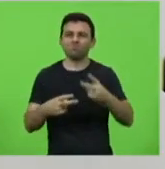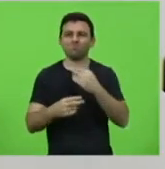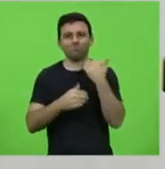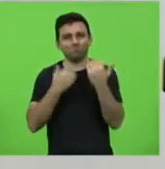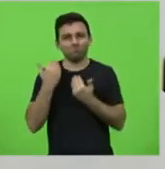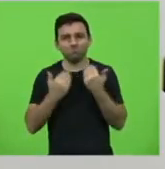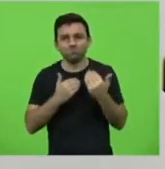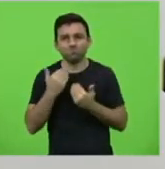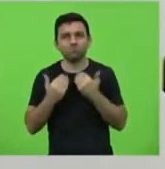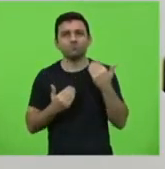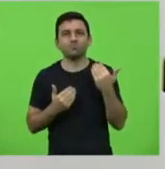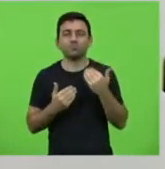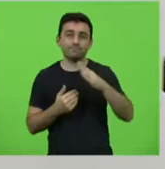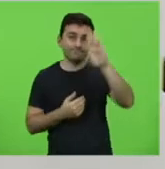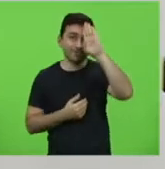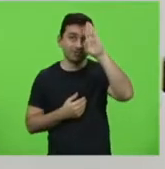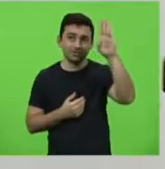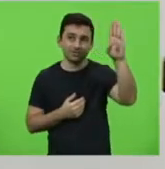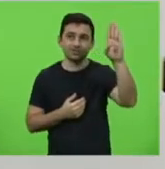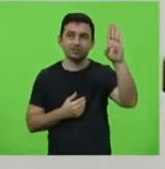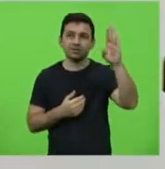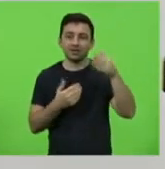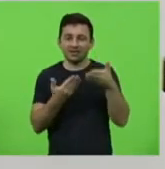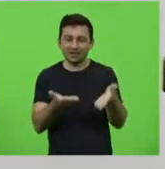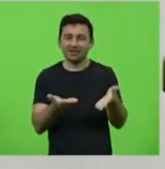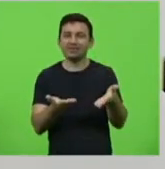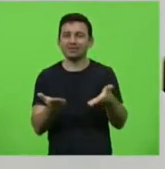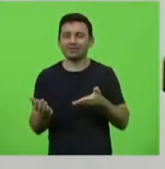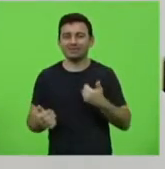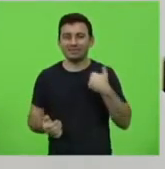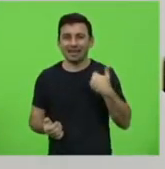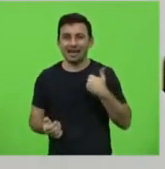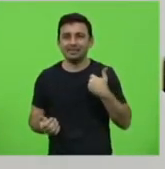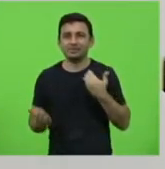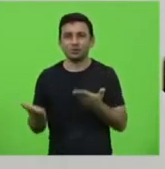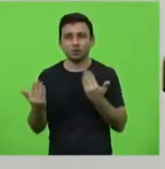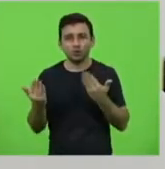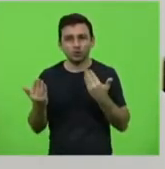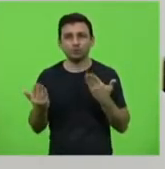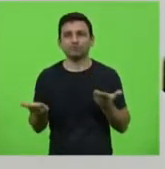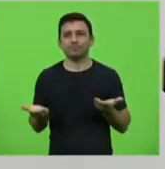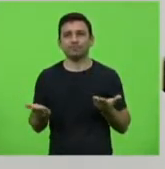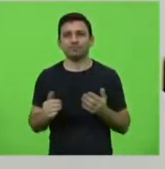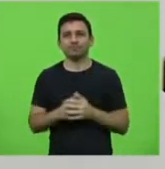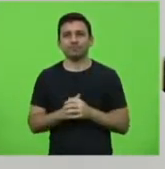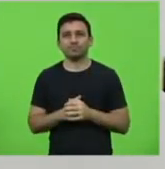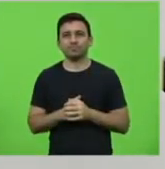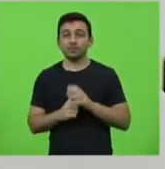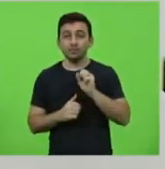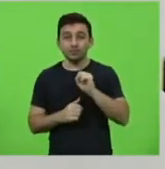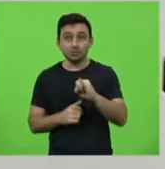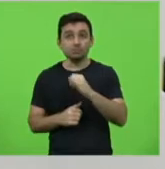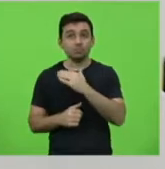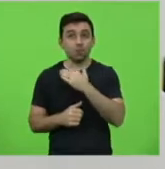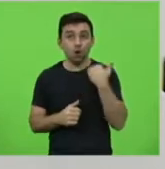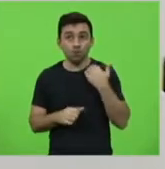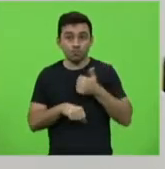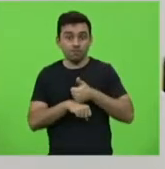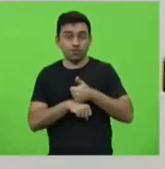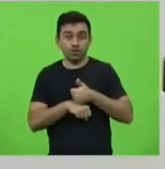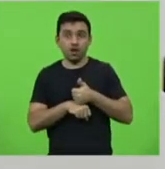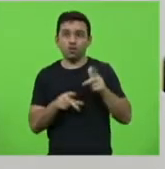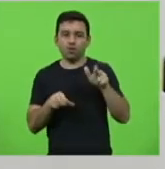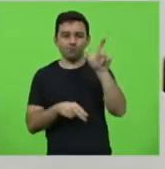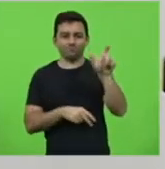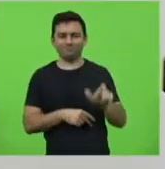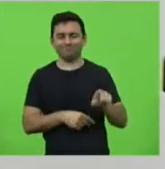e principalmente mortes de gente nova. E quando morre um profissional desse tipo, a gente sente